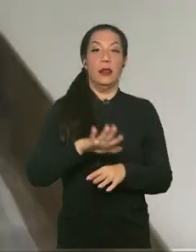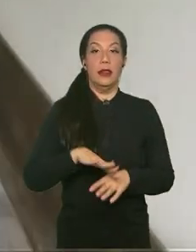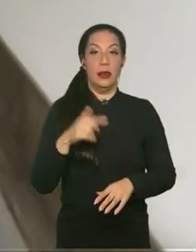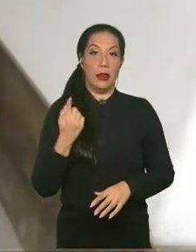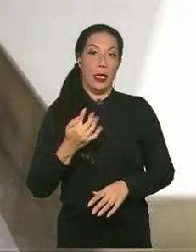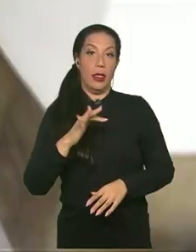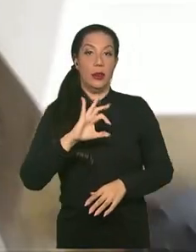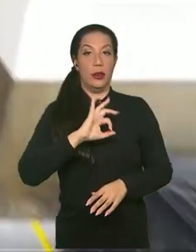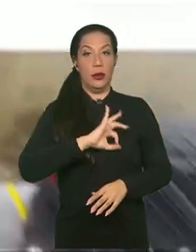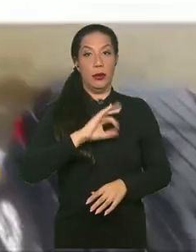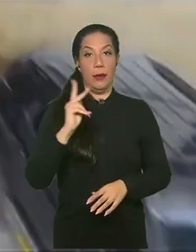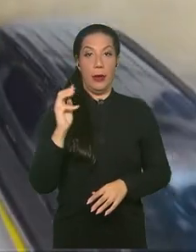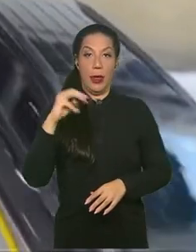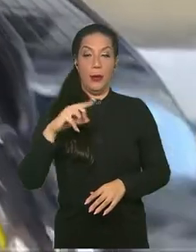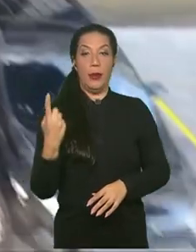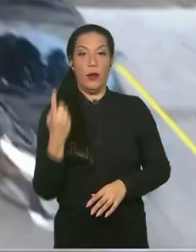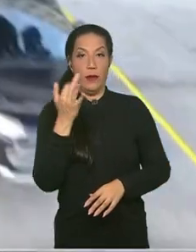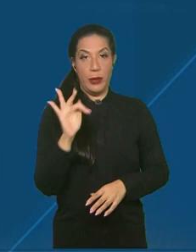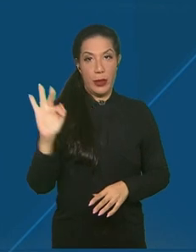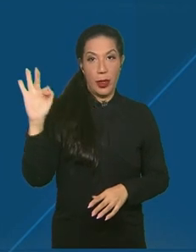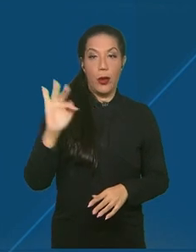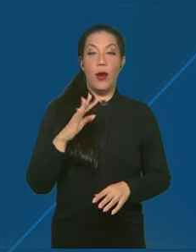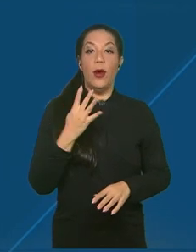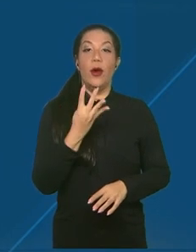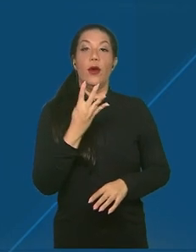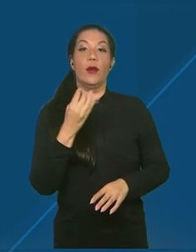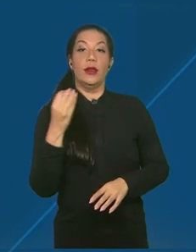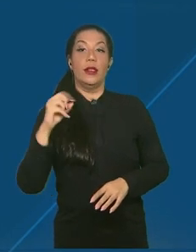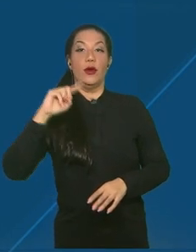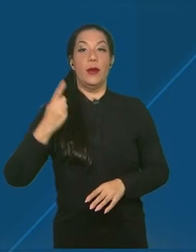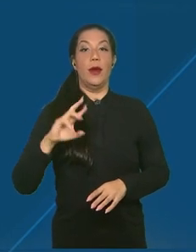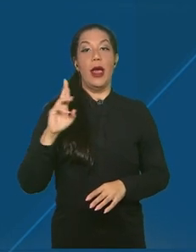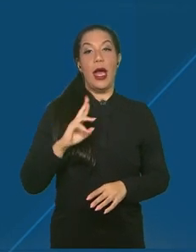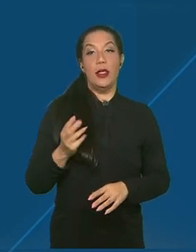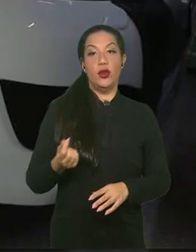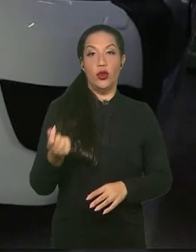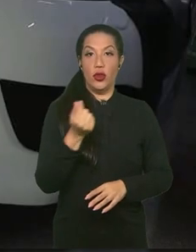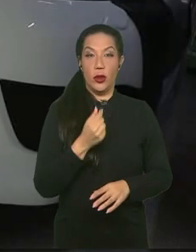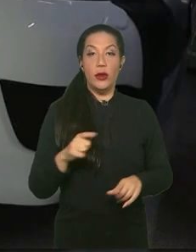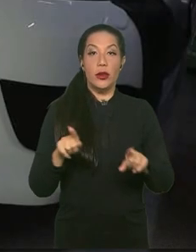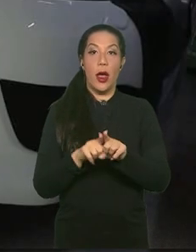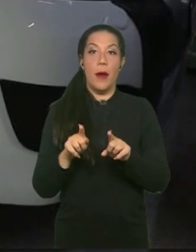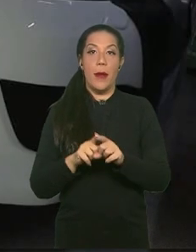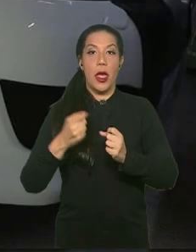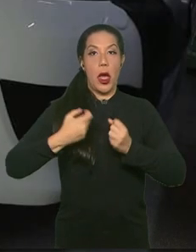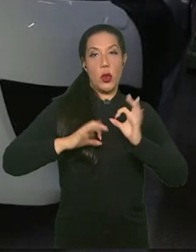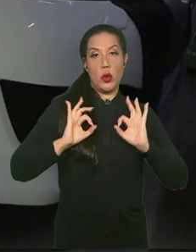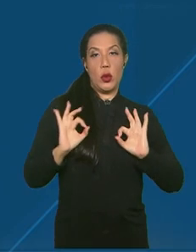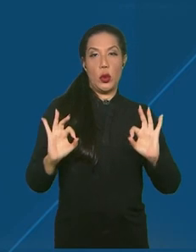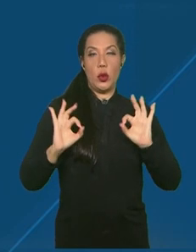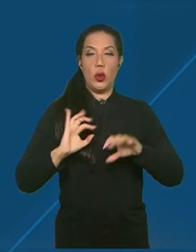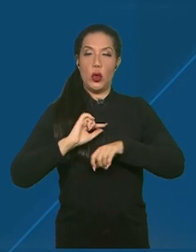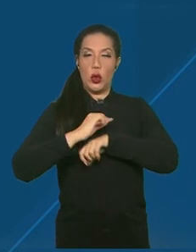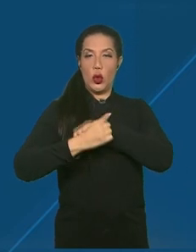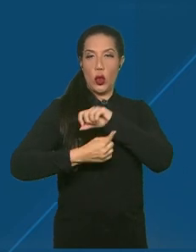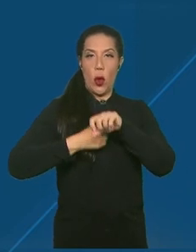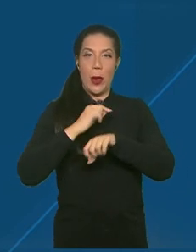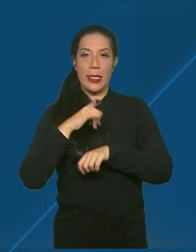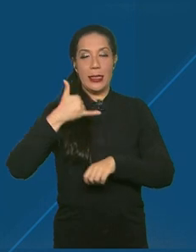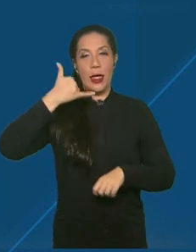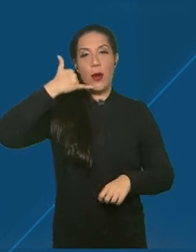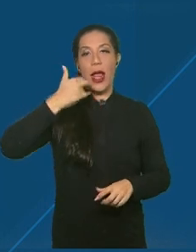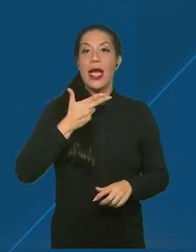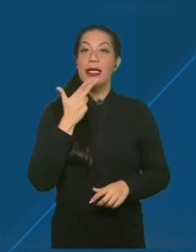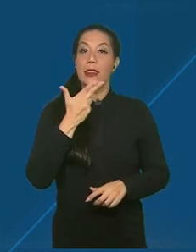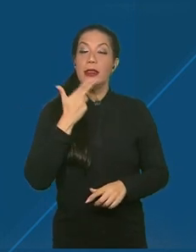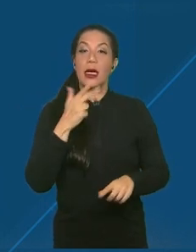sete policiais militares e um Federal 400 mil reais em espécie além de veículos de luxo joias celulares